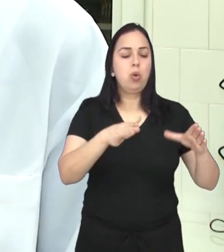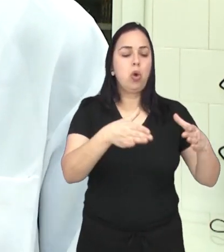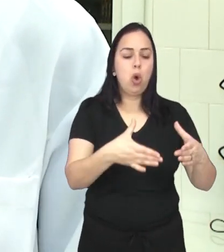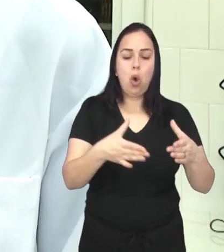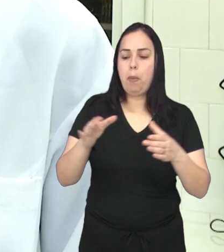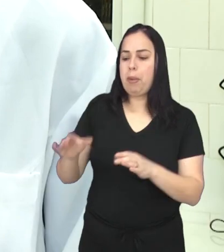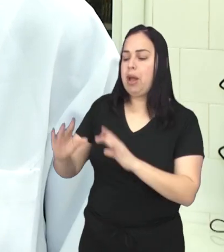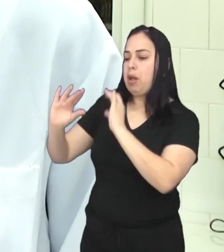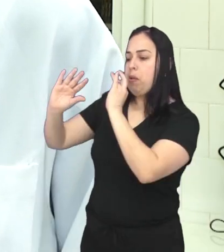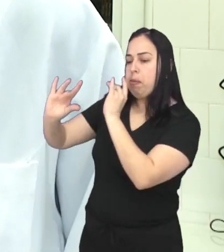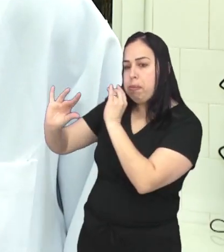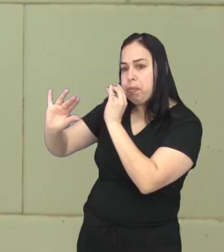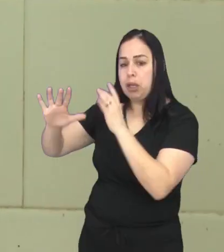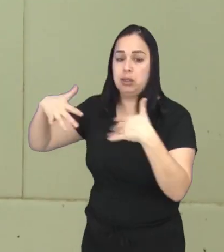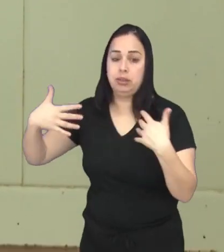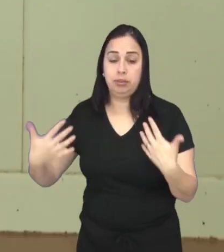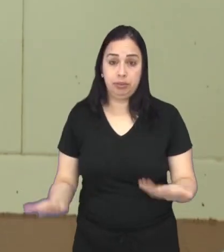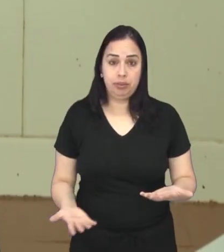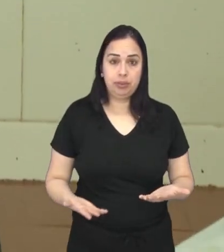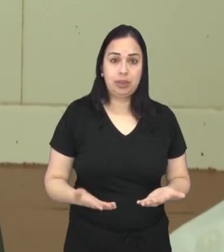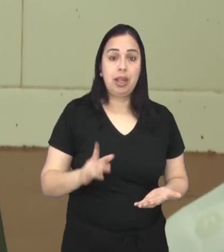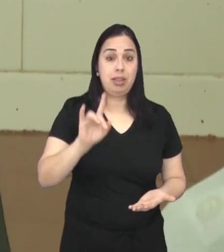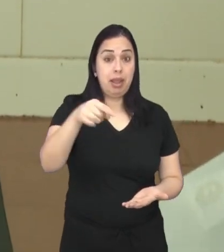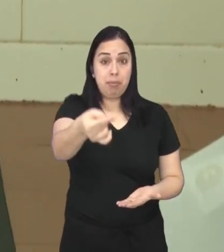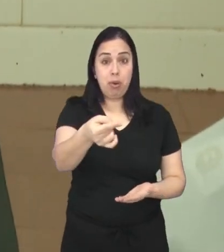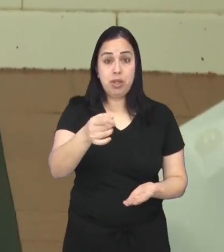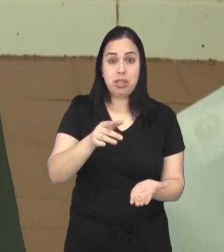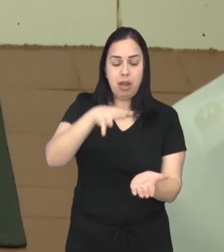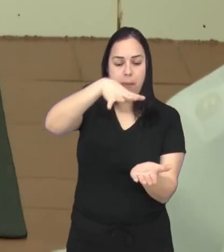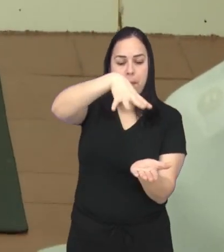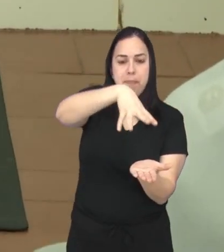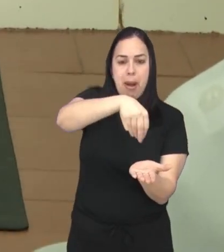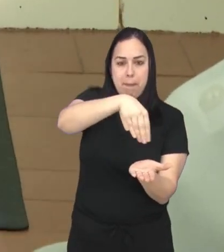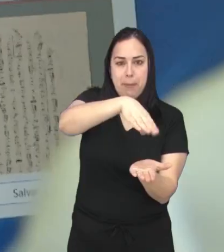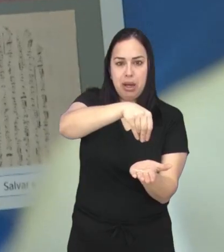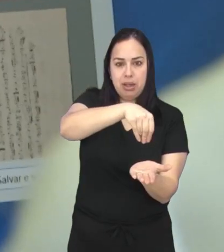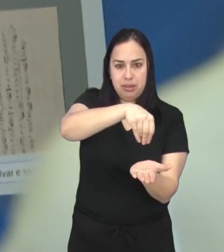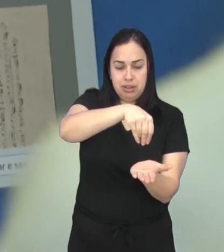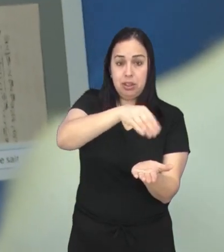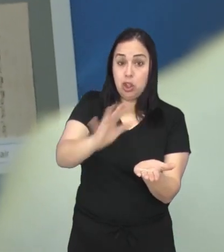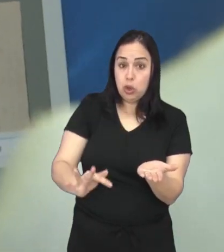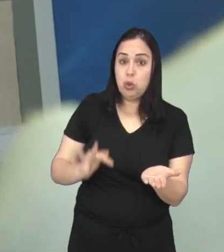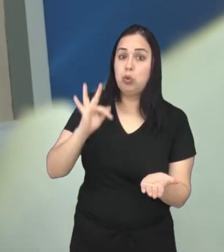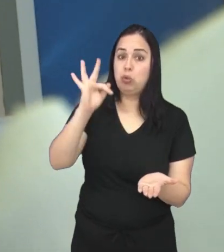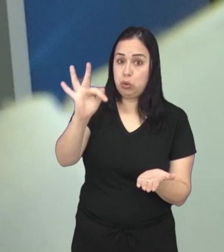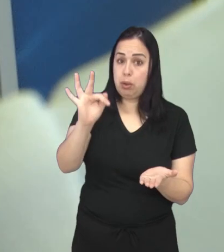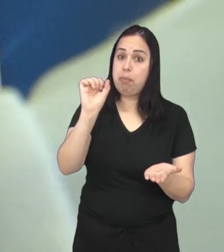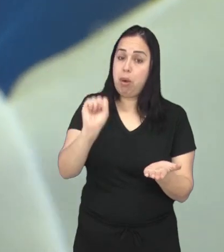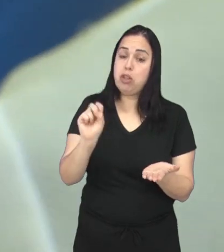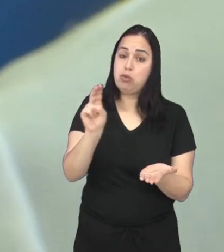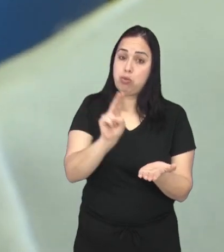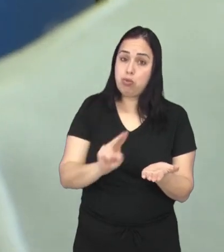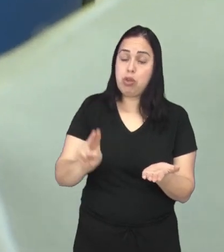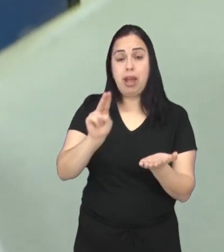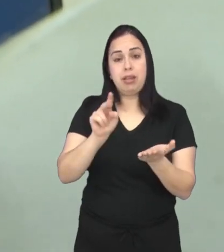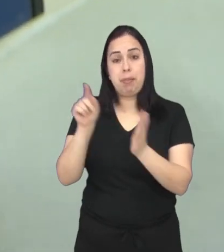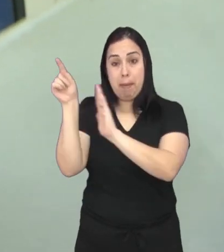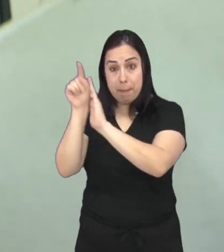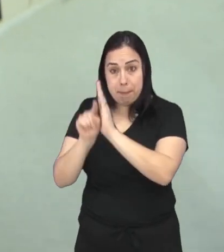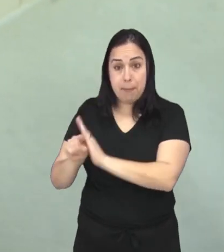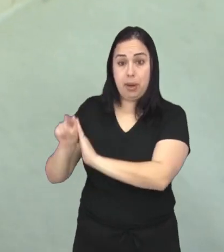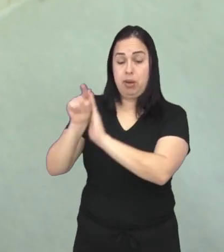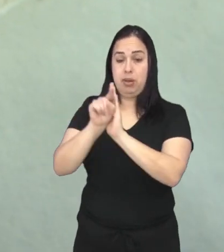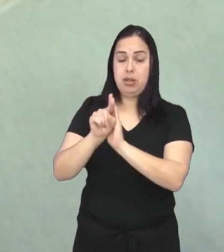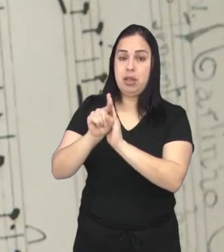de banda, de sopros, por exemplo. Por fim, o documento é digitalizado, podendo ser futuramente utilizado para difusão